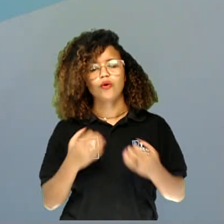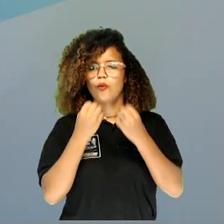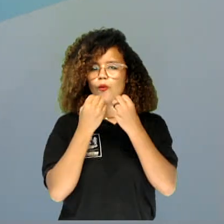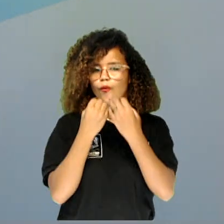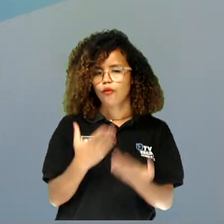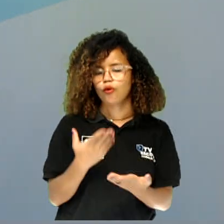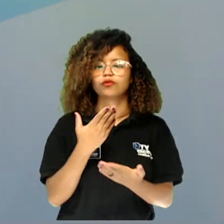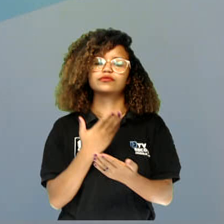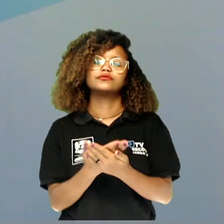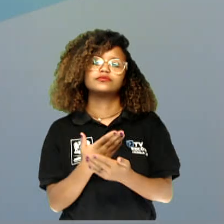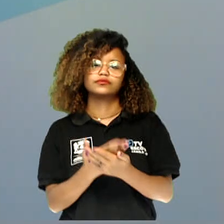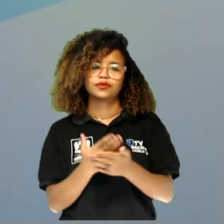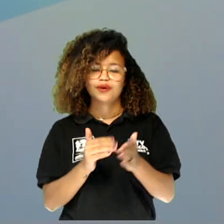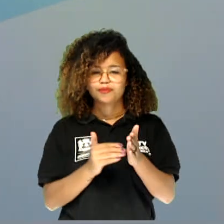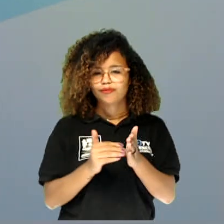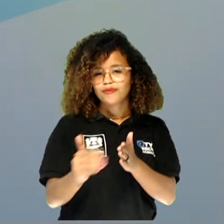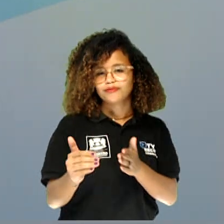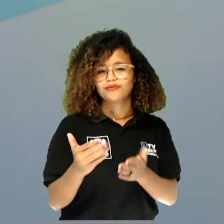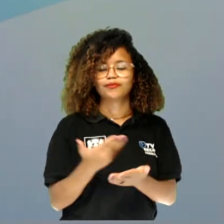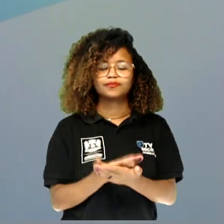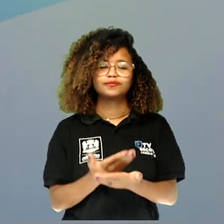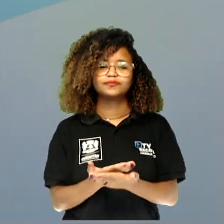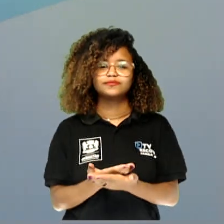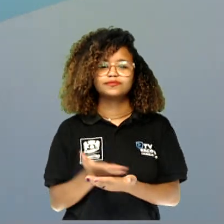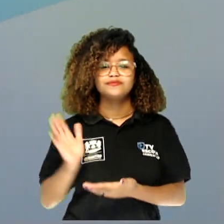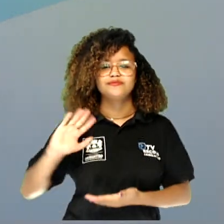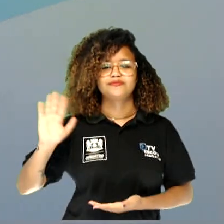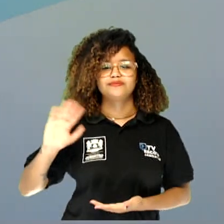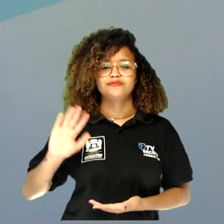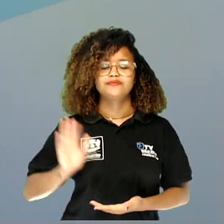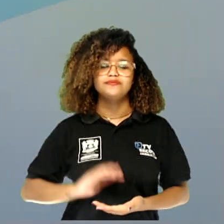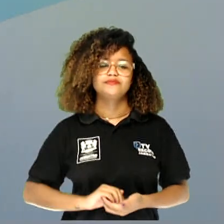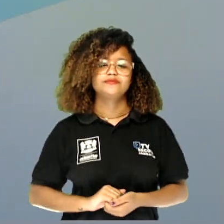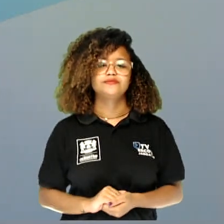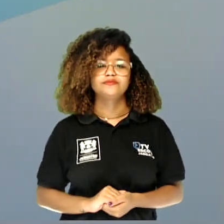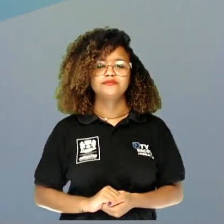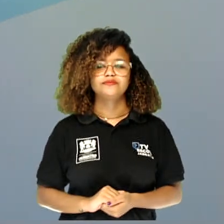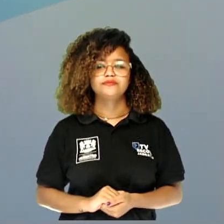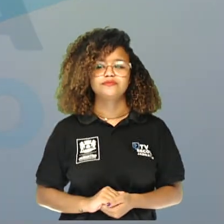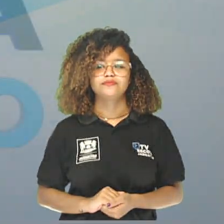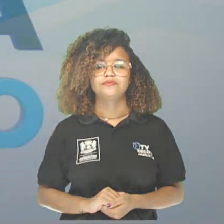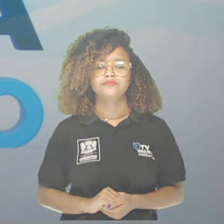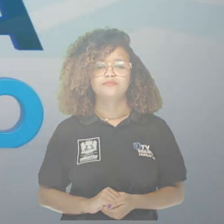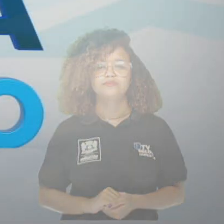bons estudos e até a próxima aula. Tchau, tchau!